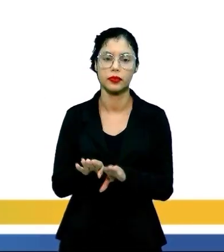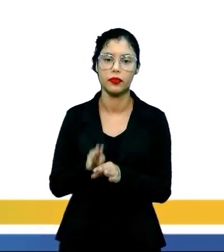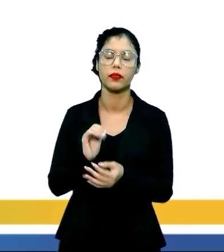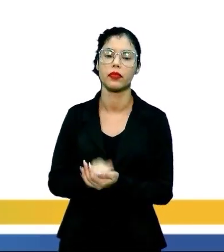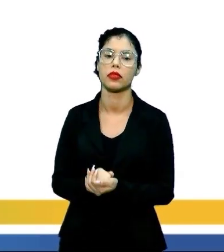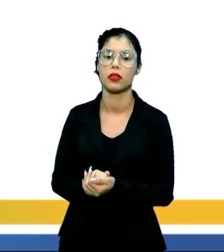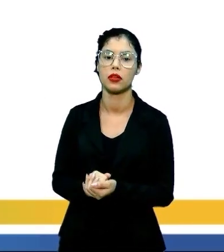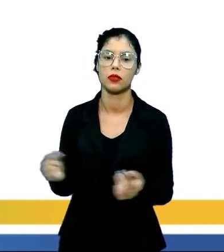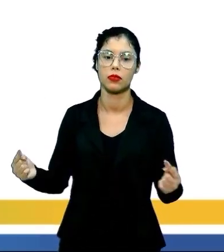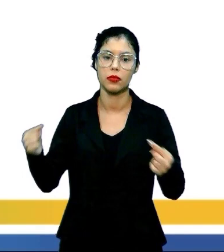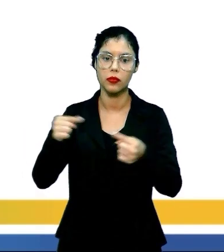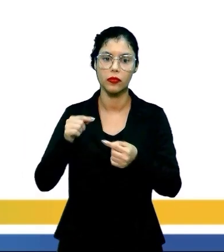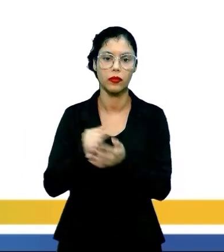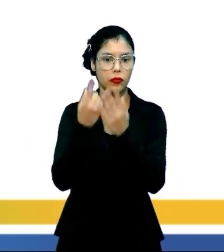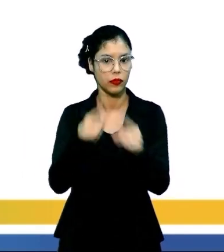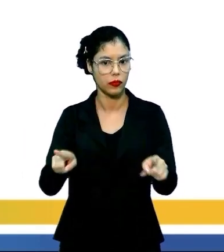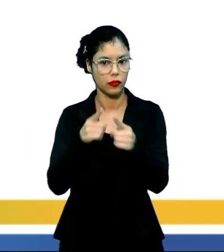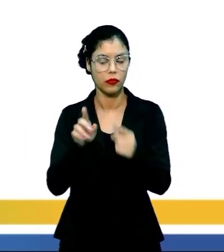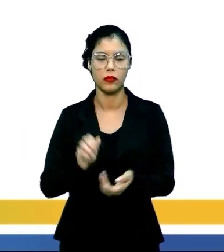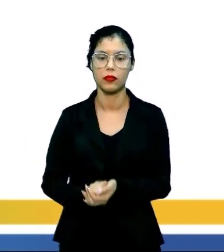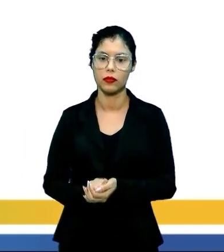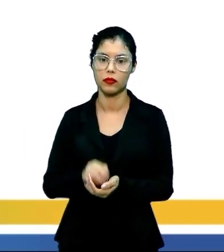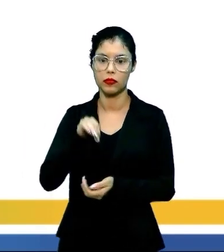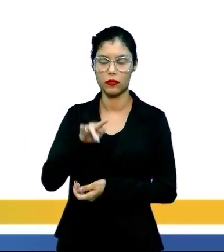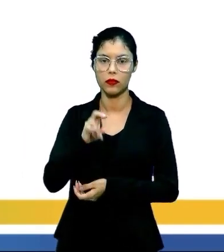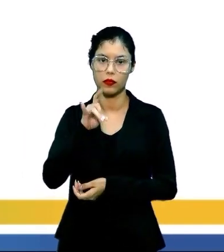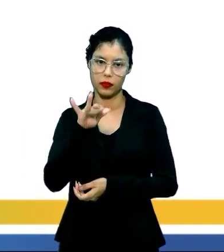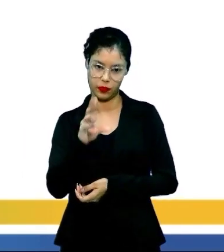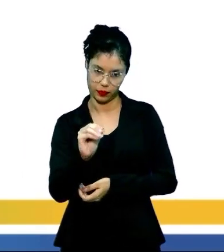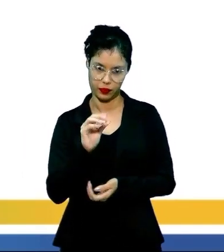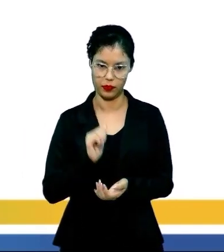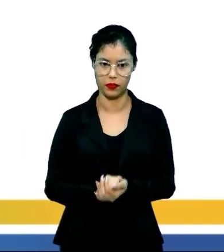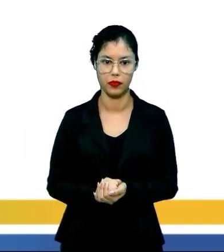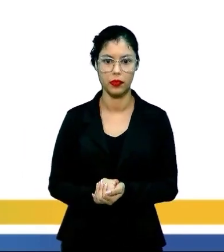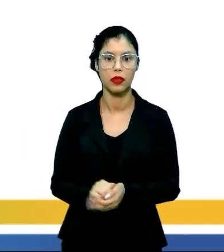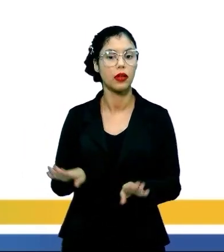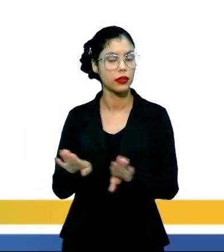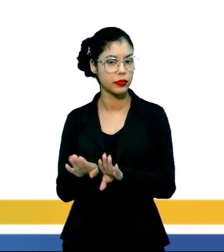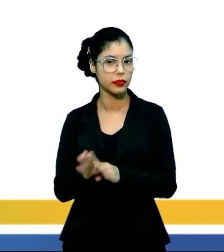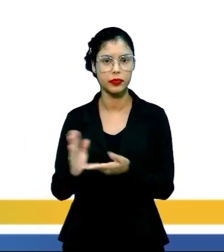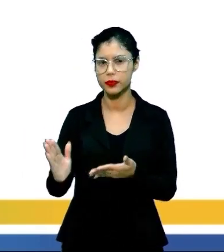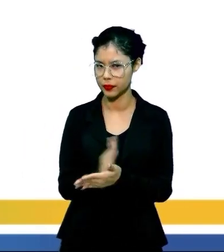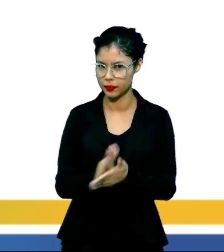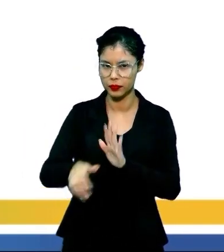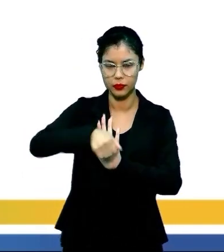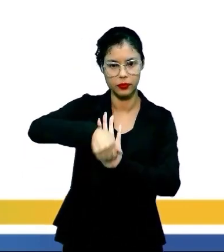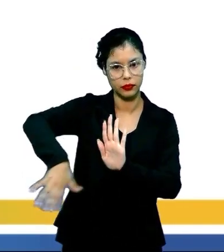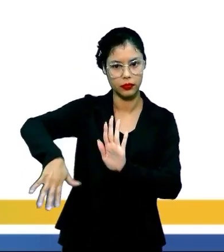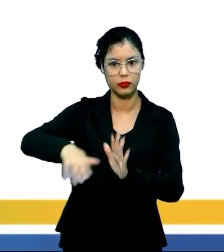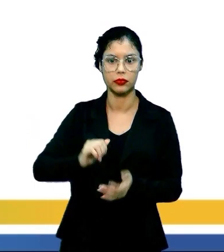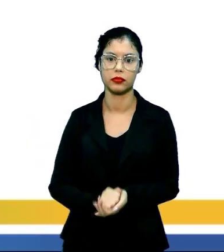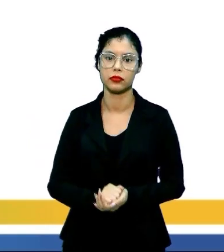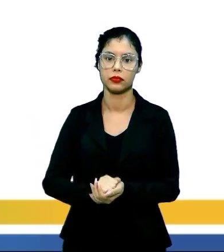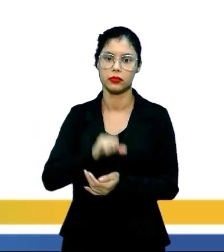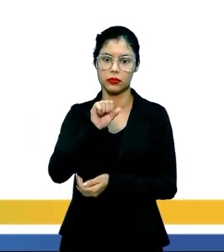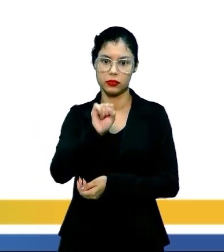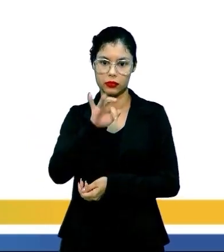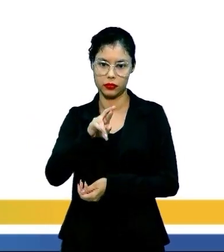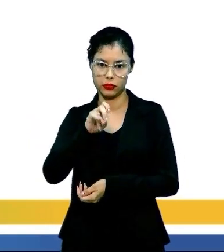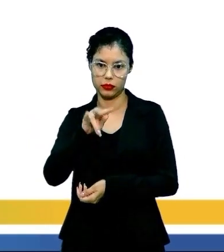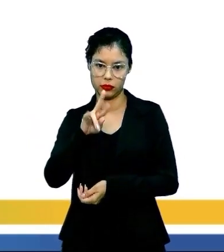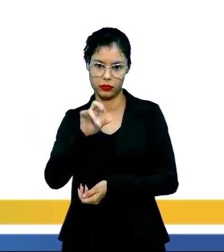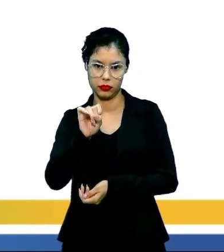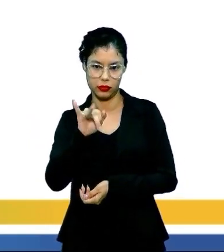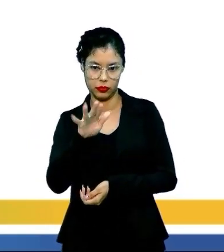essa dualidade, musicalidade e misticismo. E aí a gente tem algumas figuras de linguagem que são